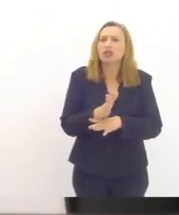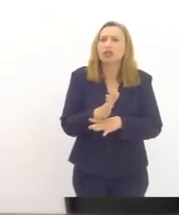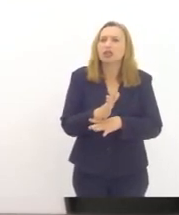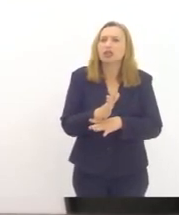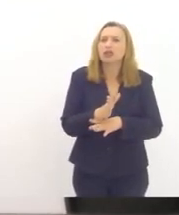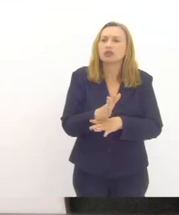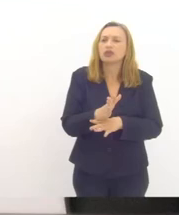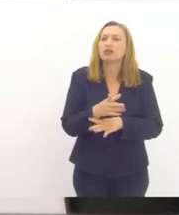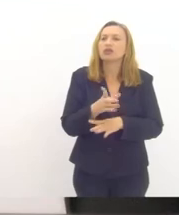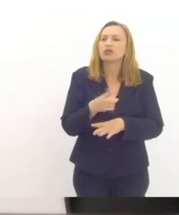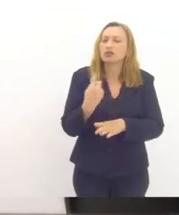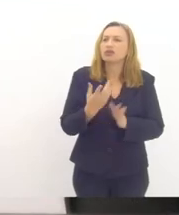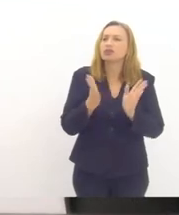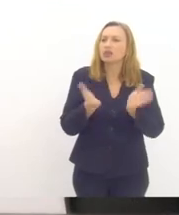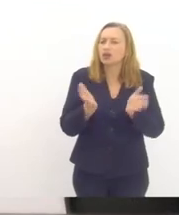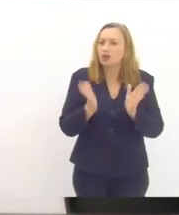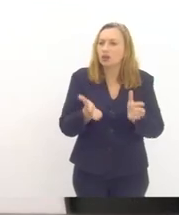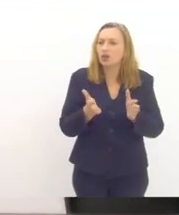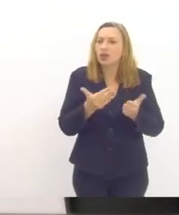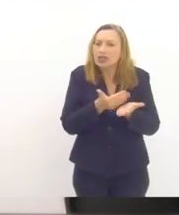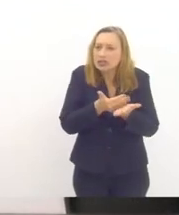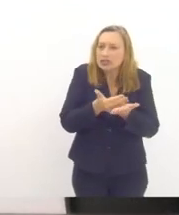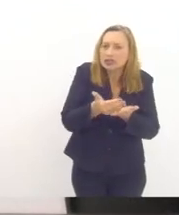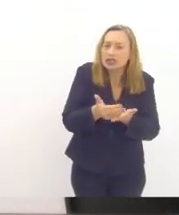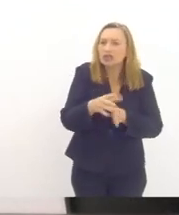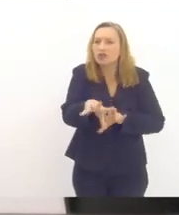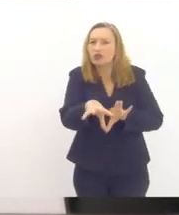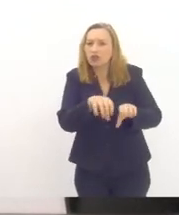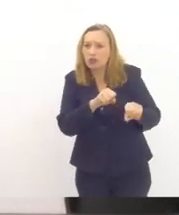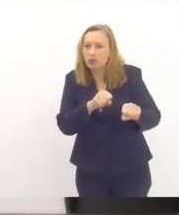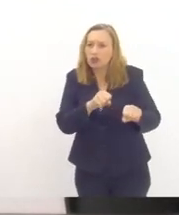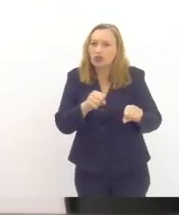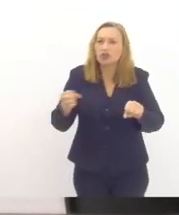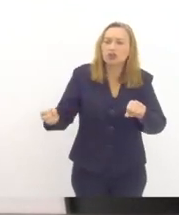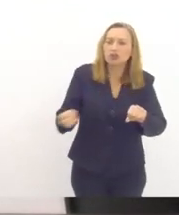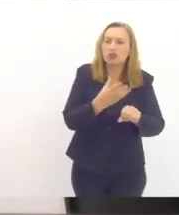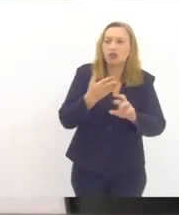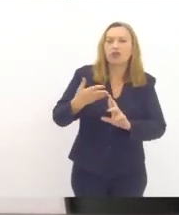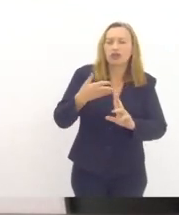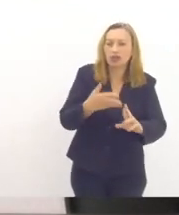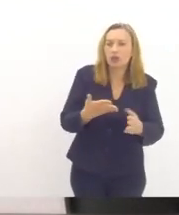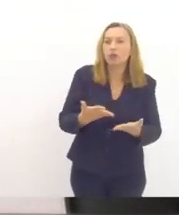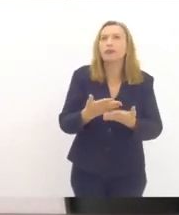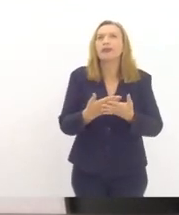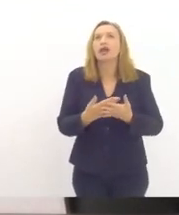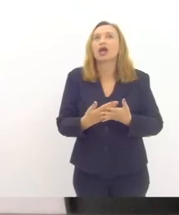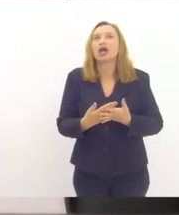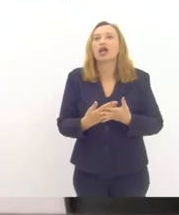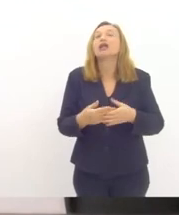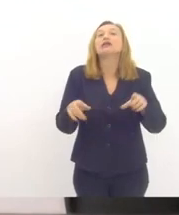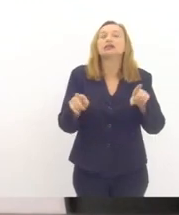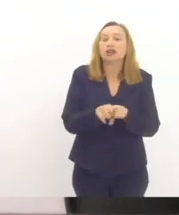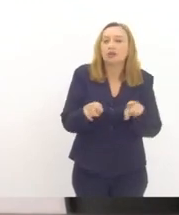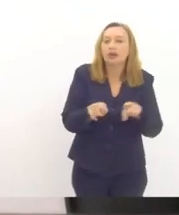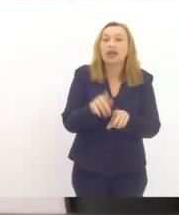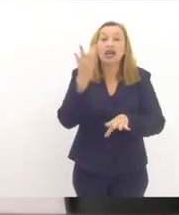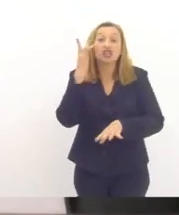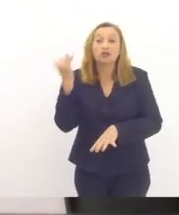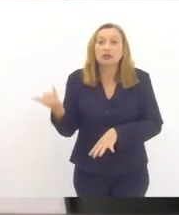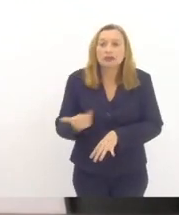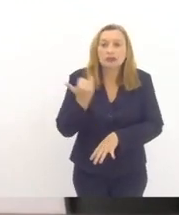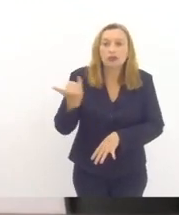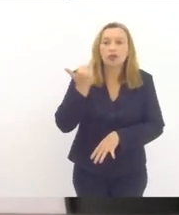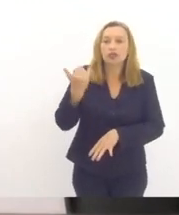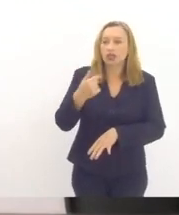E estamos agora na aplicação, começaremos a formação desse novo referencial. Também achamos importante,